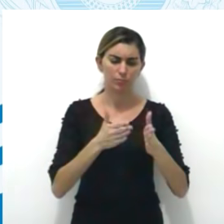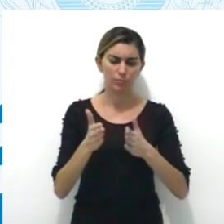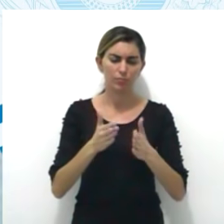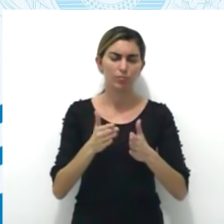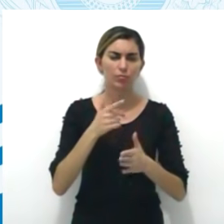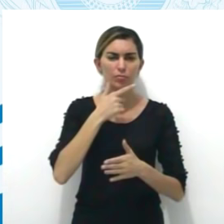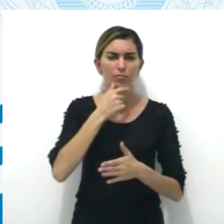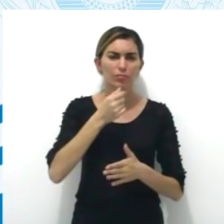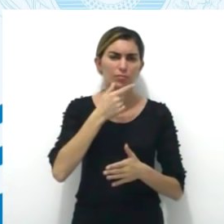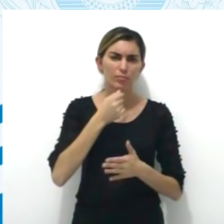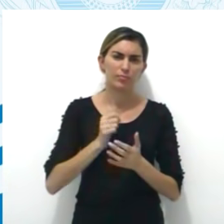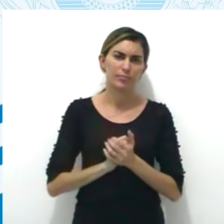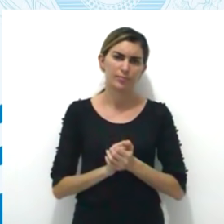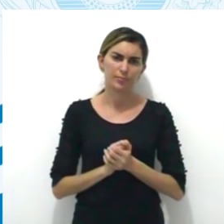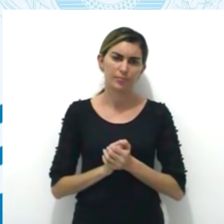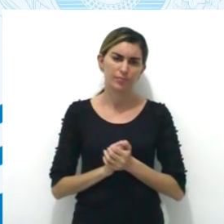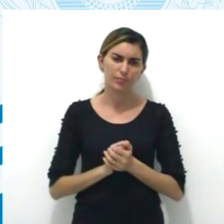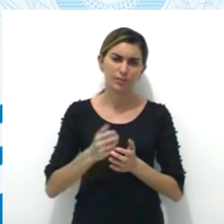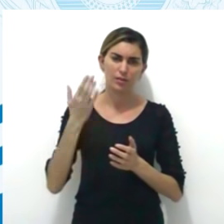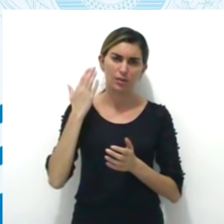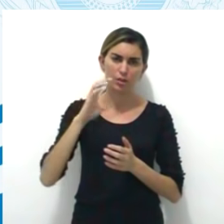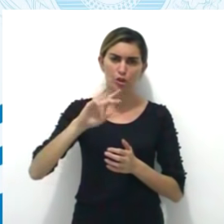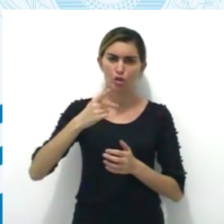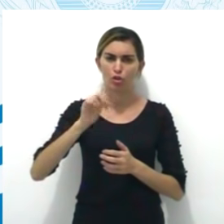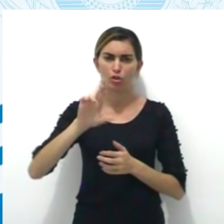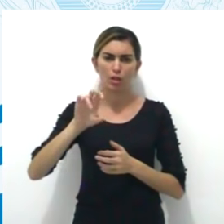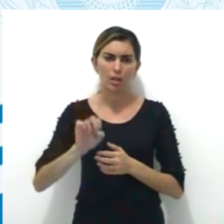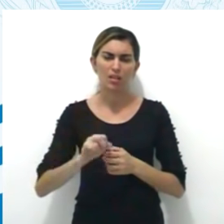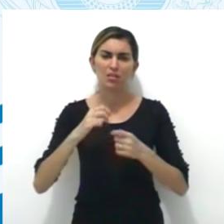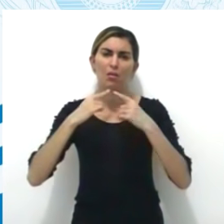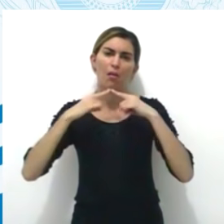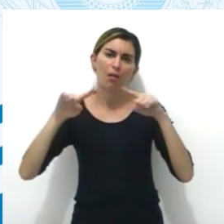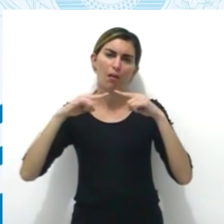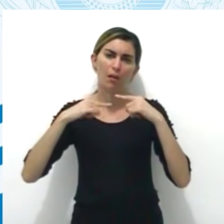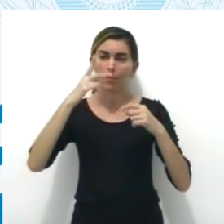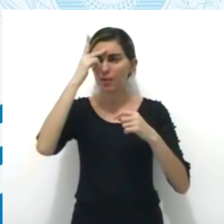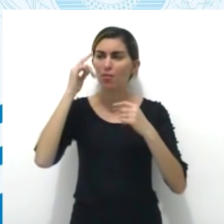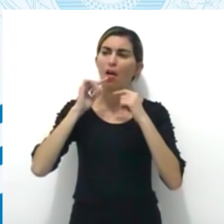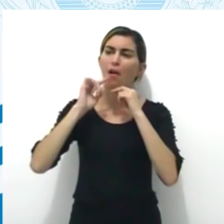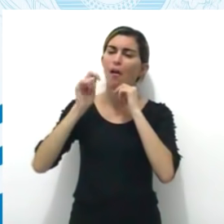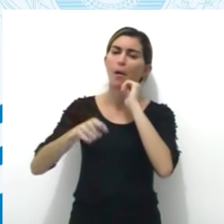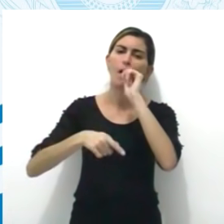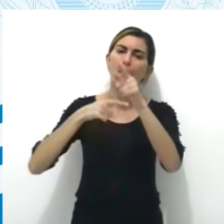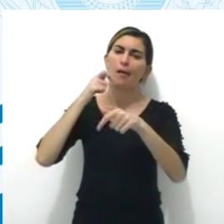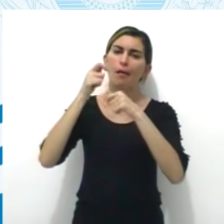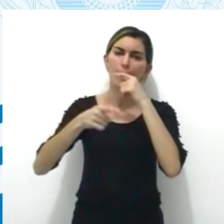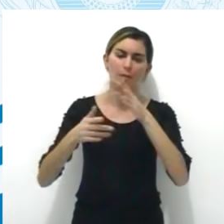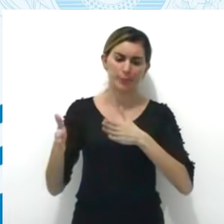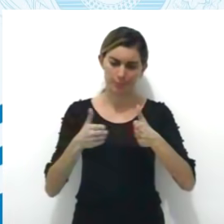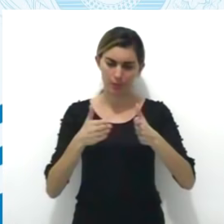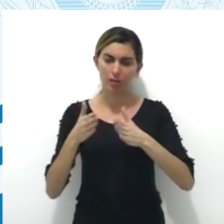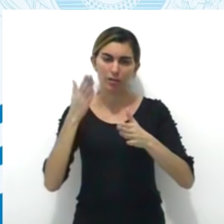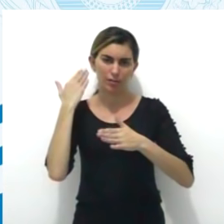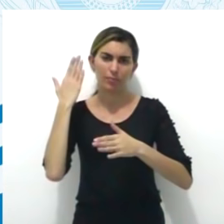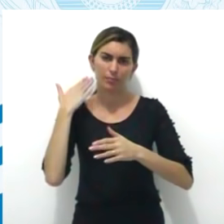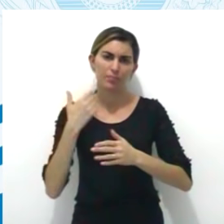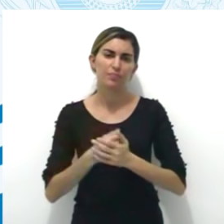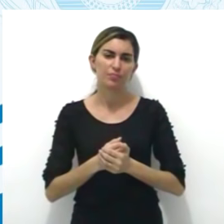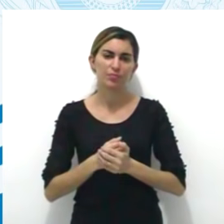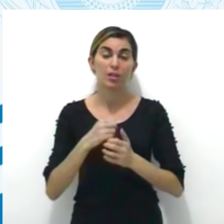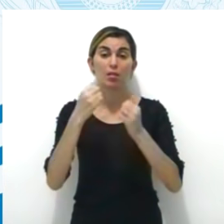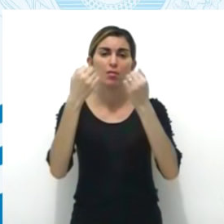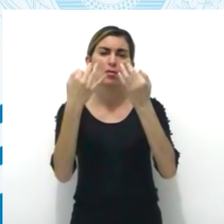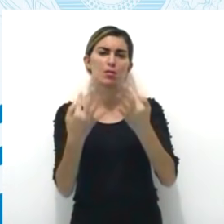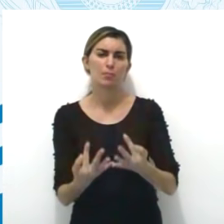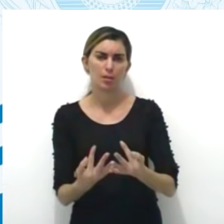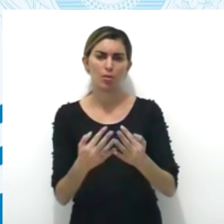Eita, o hominídeo. O Charles Darwin sofreu muitas críticas em sua época,